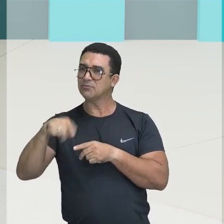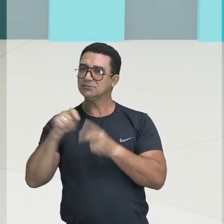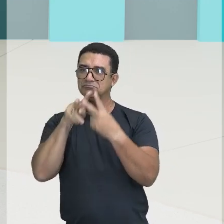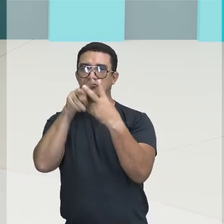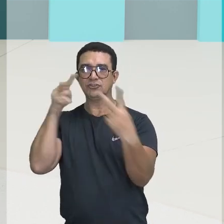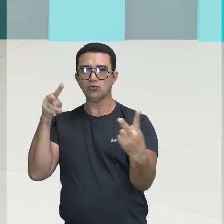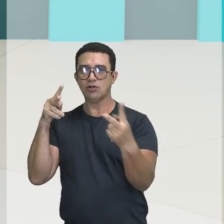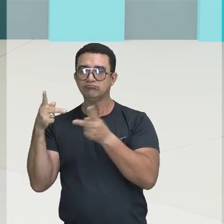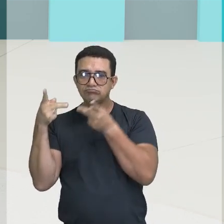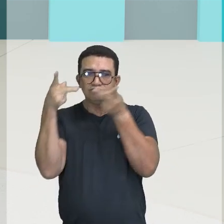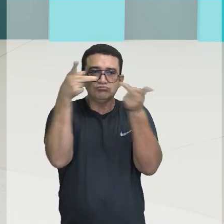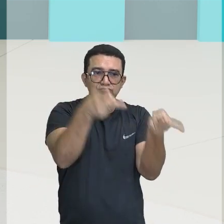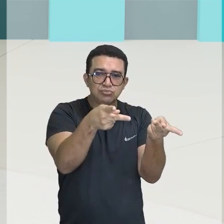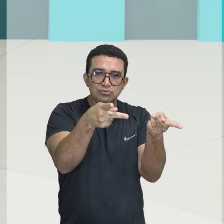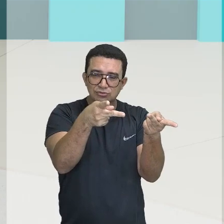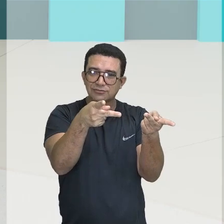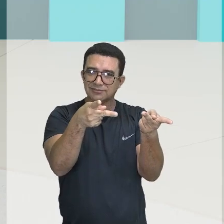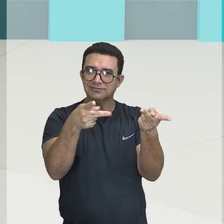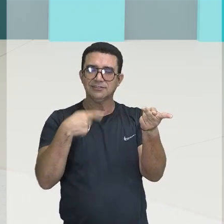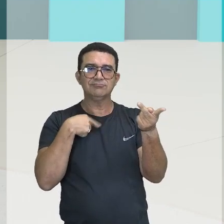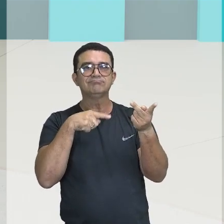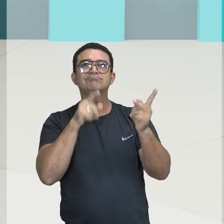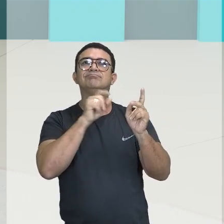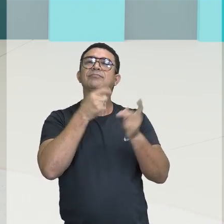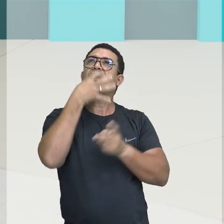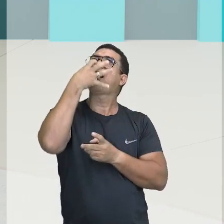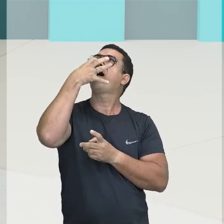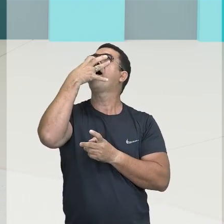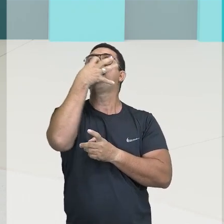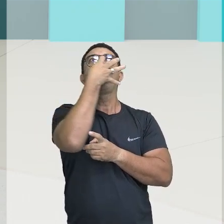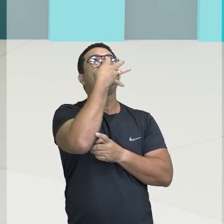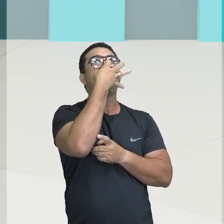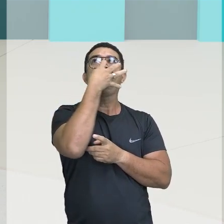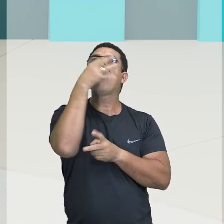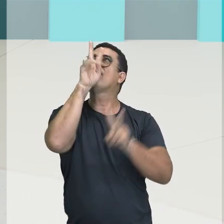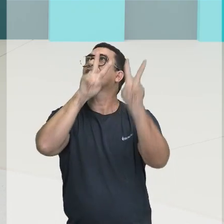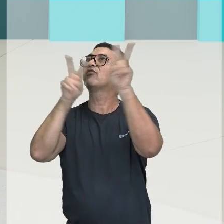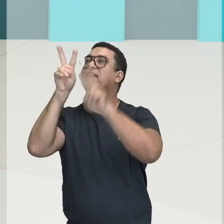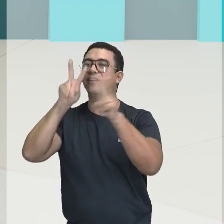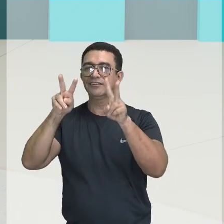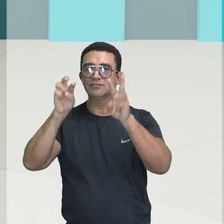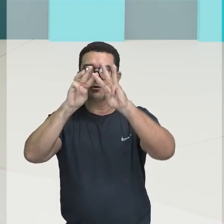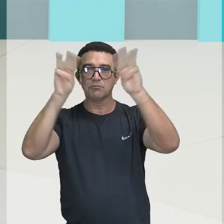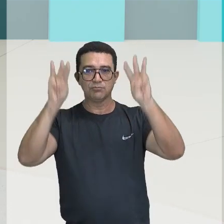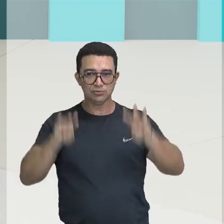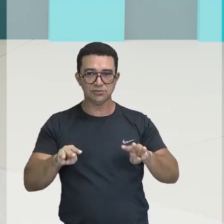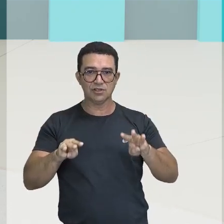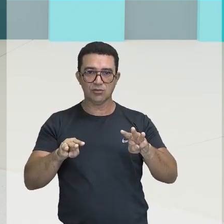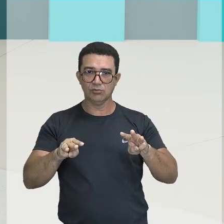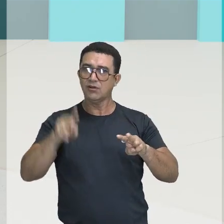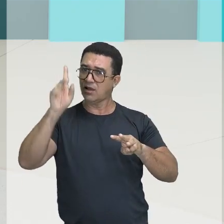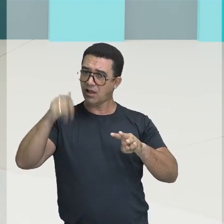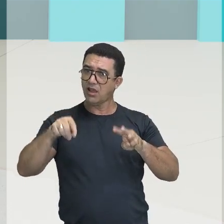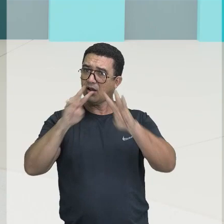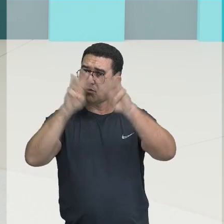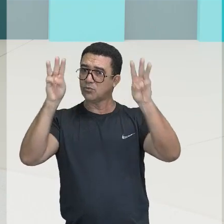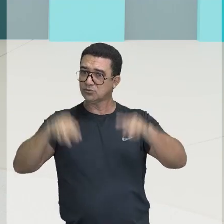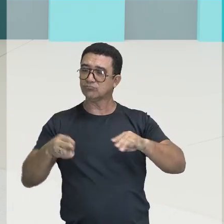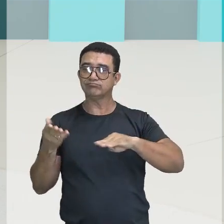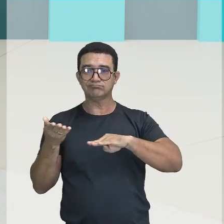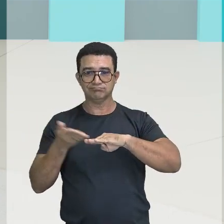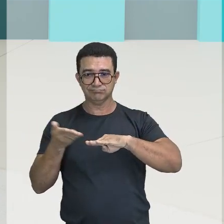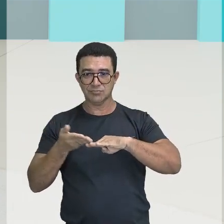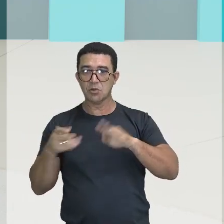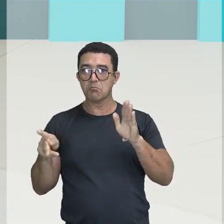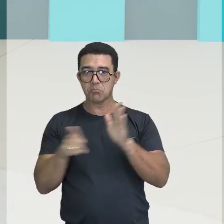e observar essas obras artísticas aqui, ó. Esse é o Museu Contemporâneo de